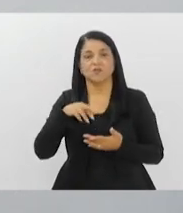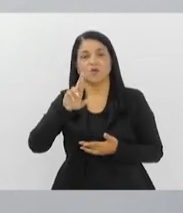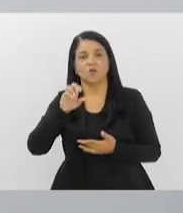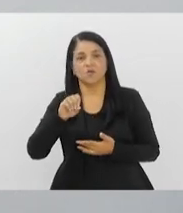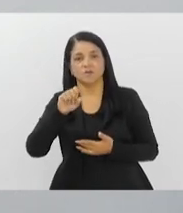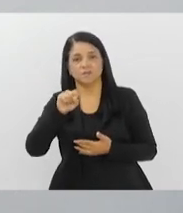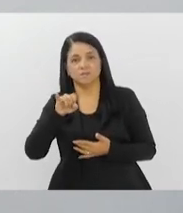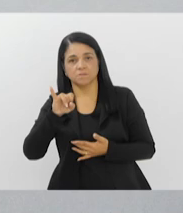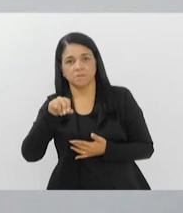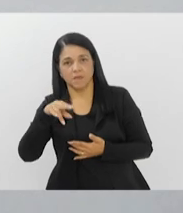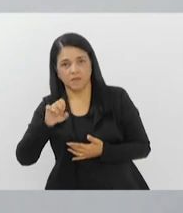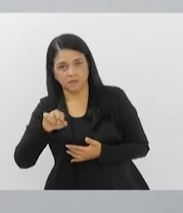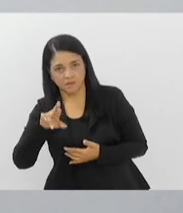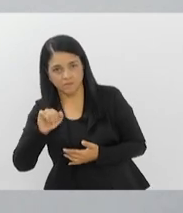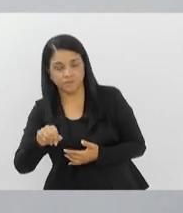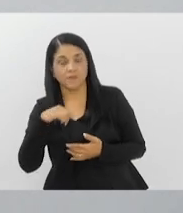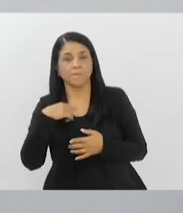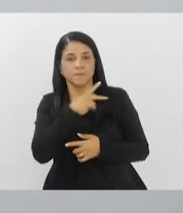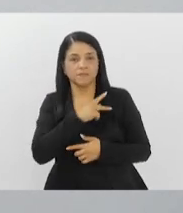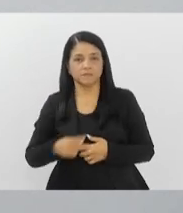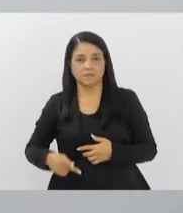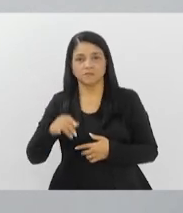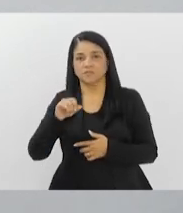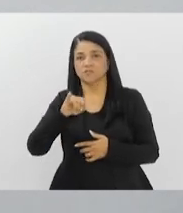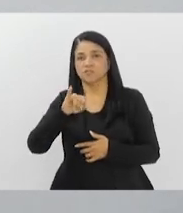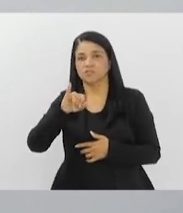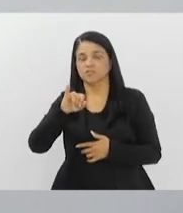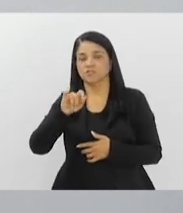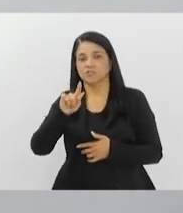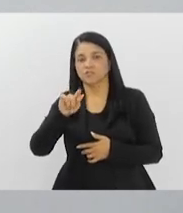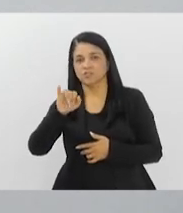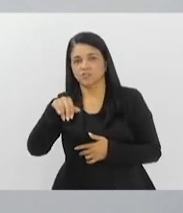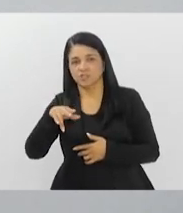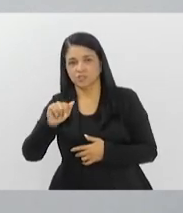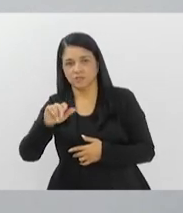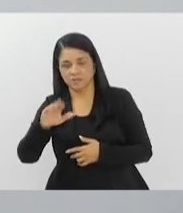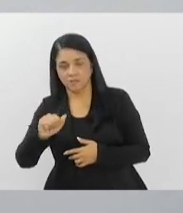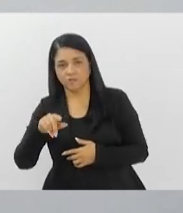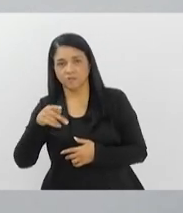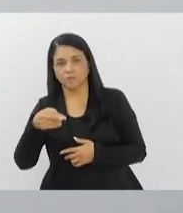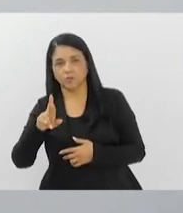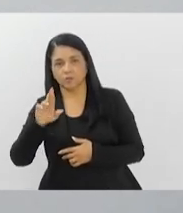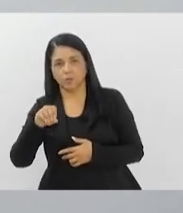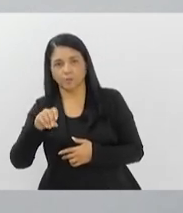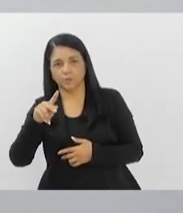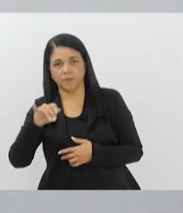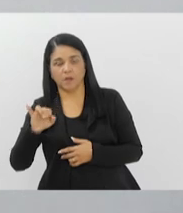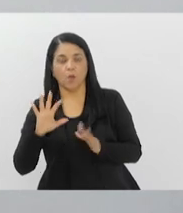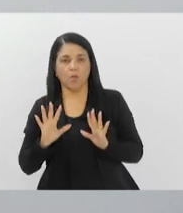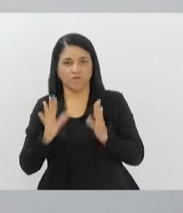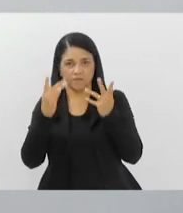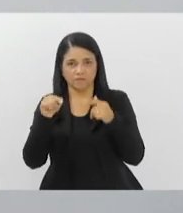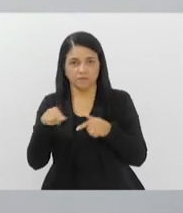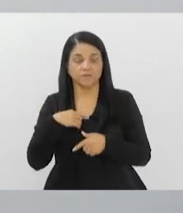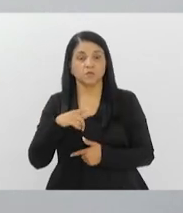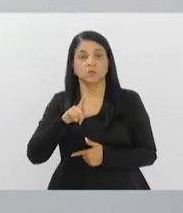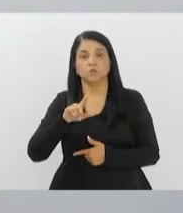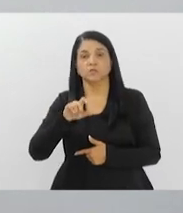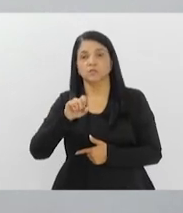Cristiane Oliveira da Silva, presidente da Ginga Tropical Produções e Eventos. Silvia